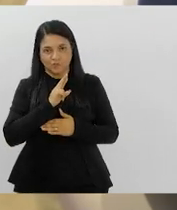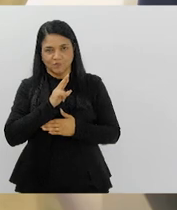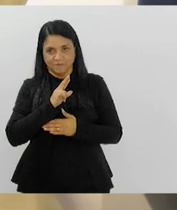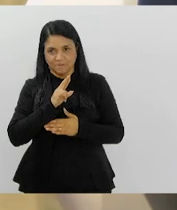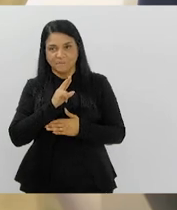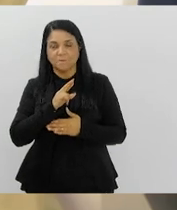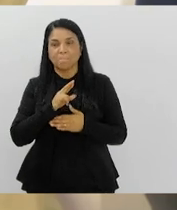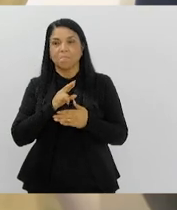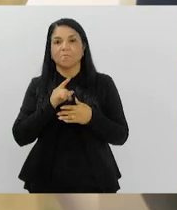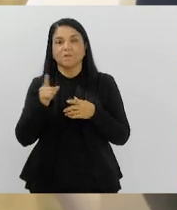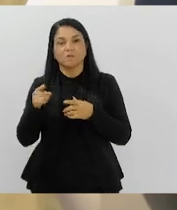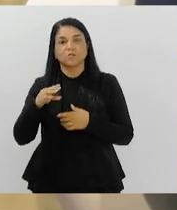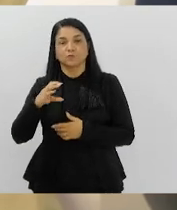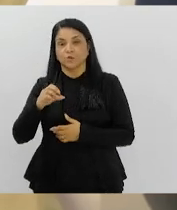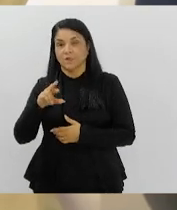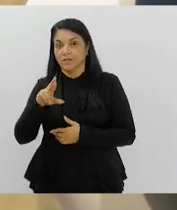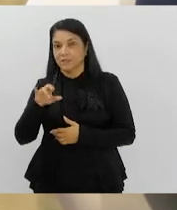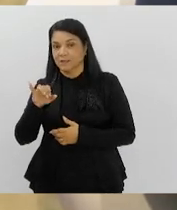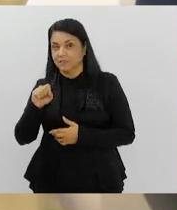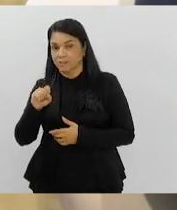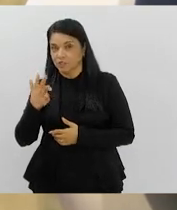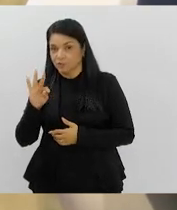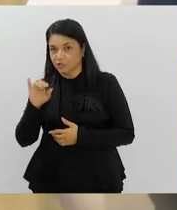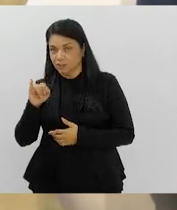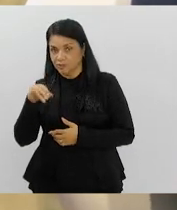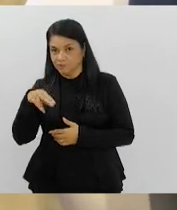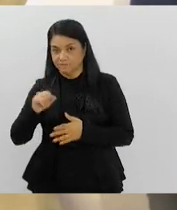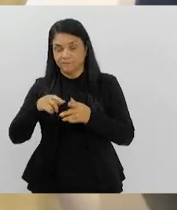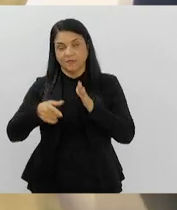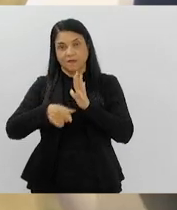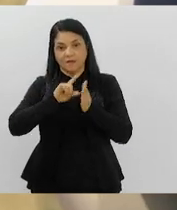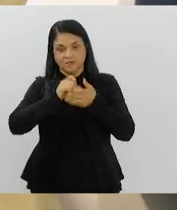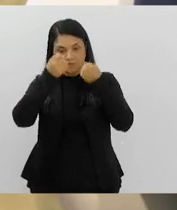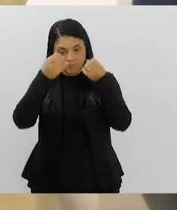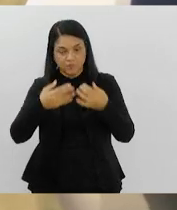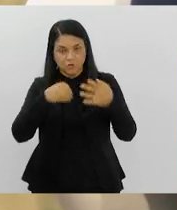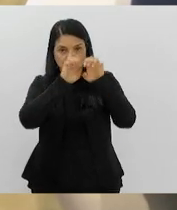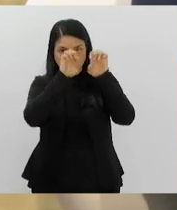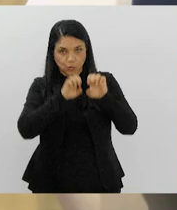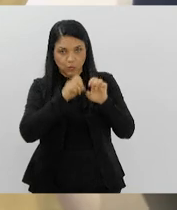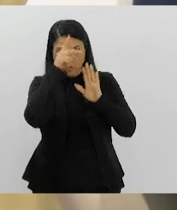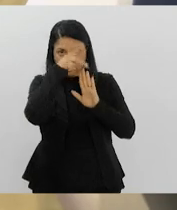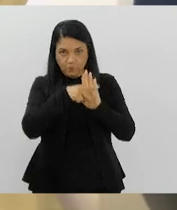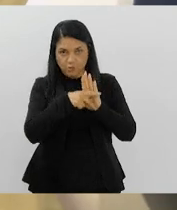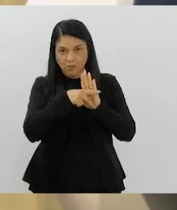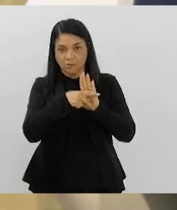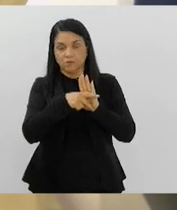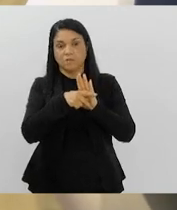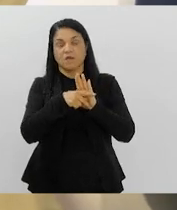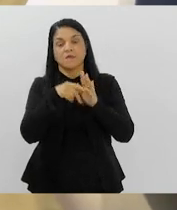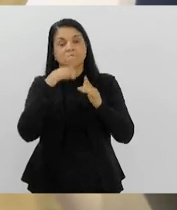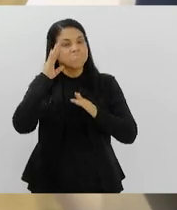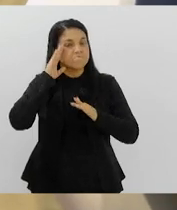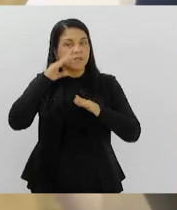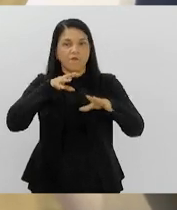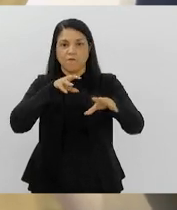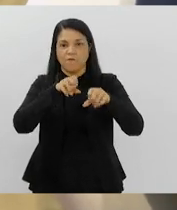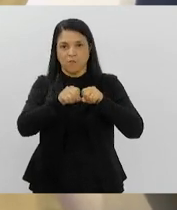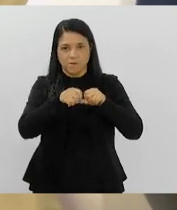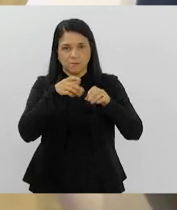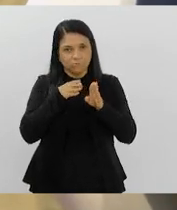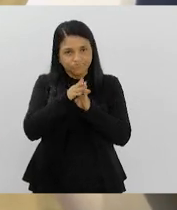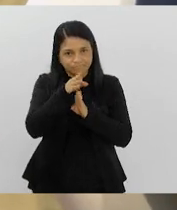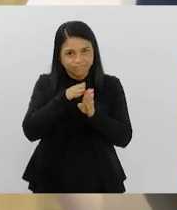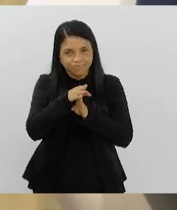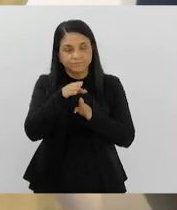quando o Christian traz para a gente aí toda essa estrutura do projeto, dessa formação, nós iniciamos essa formação com